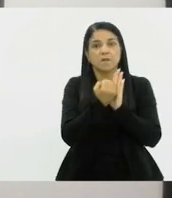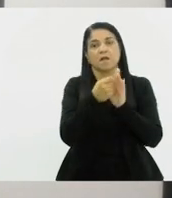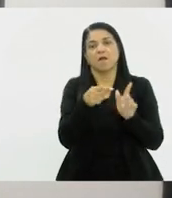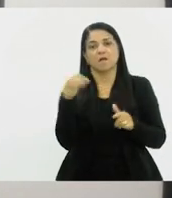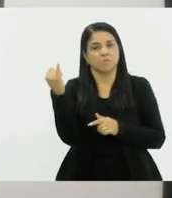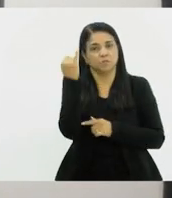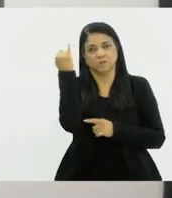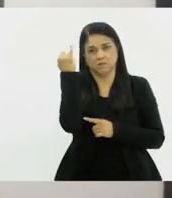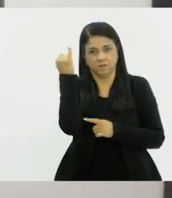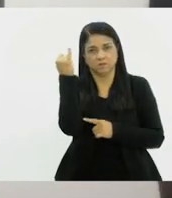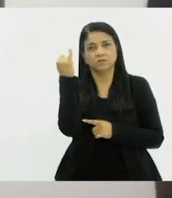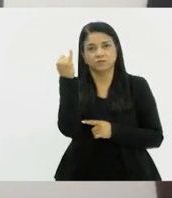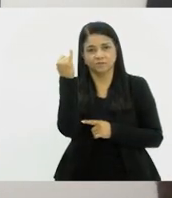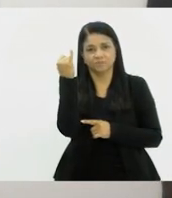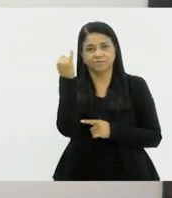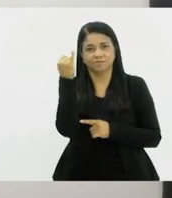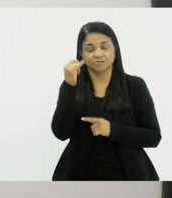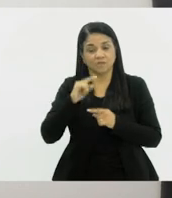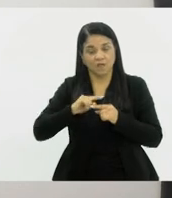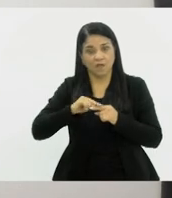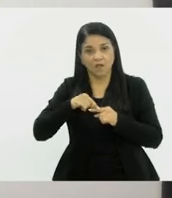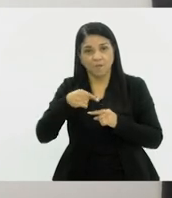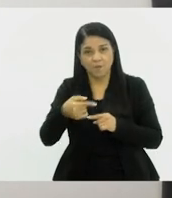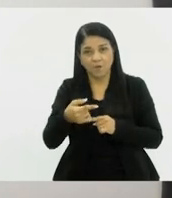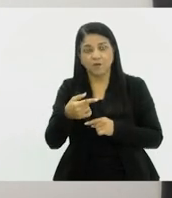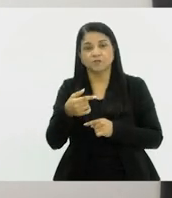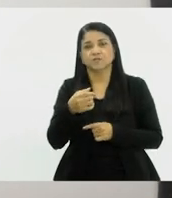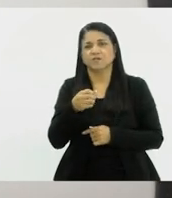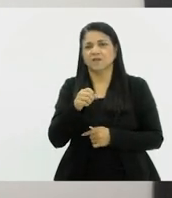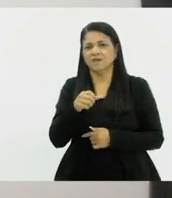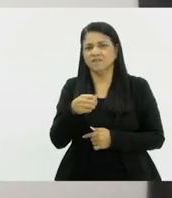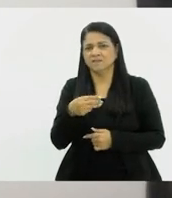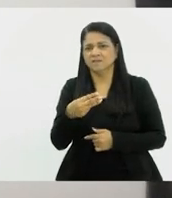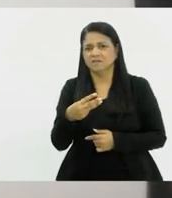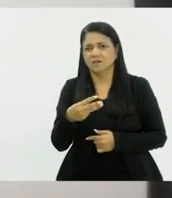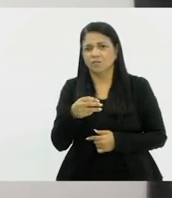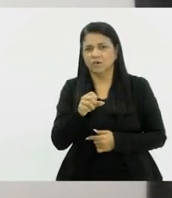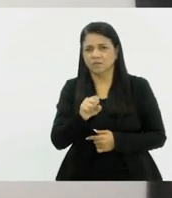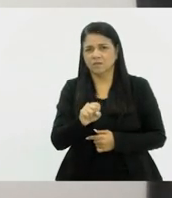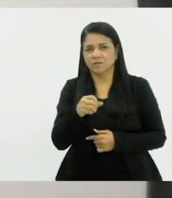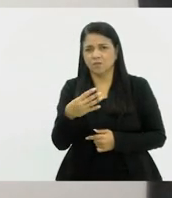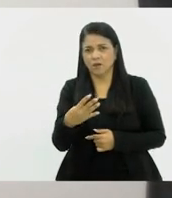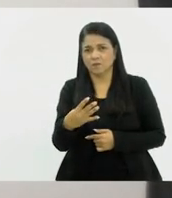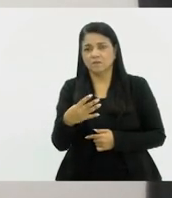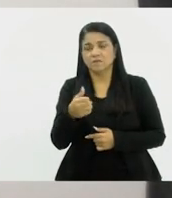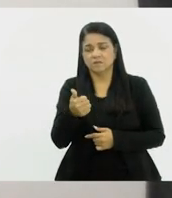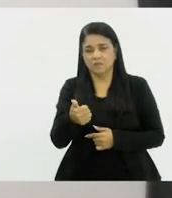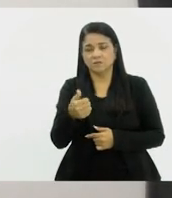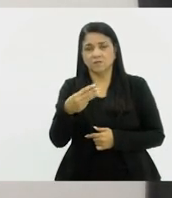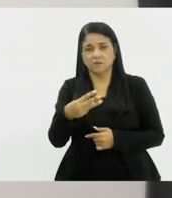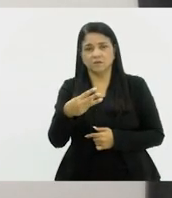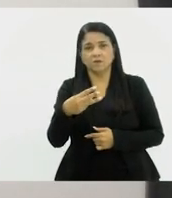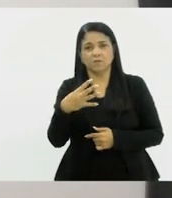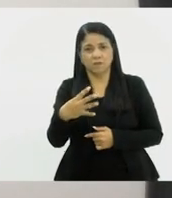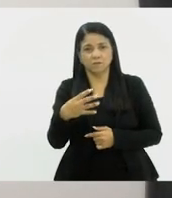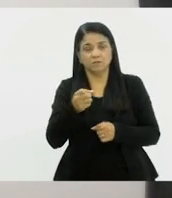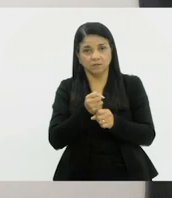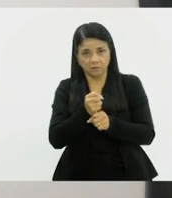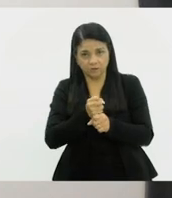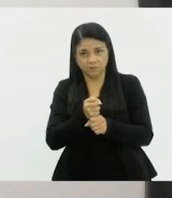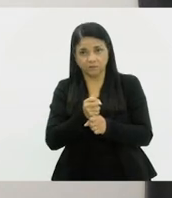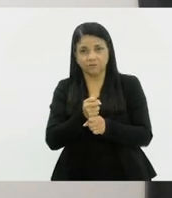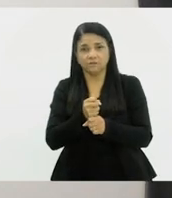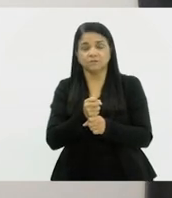né que eh após 134 anos o a criminalização né Não só eh